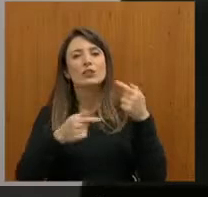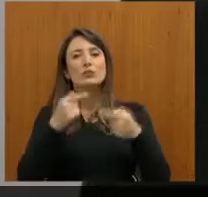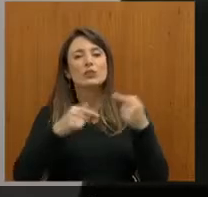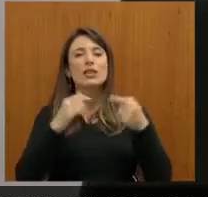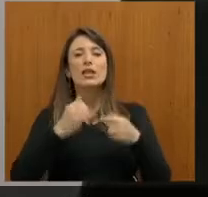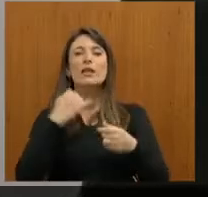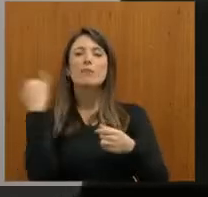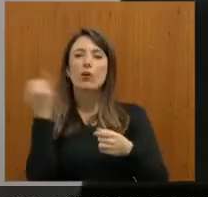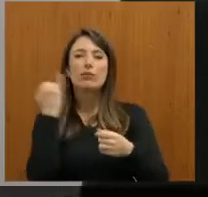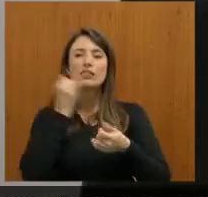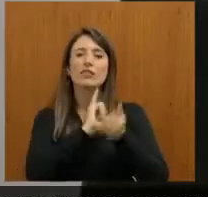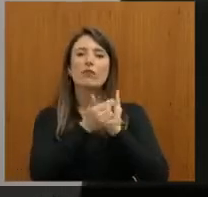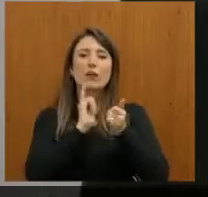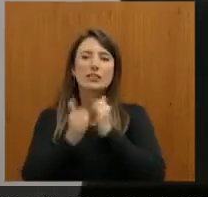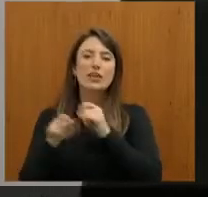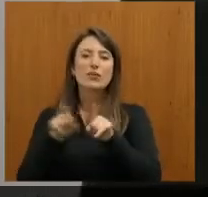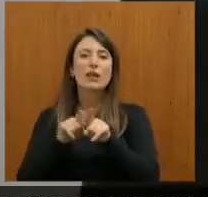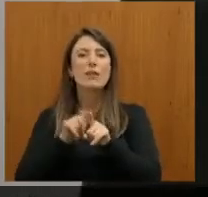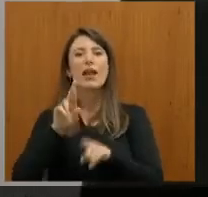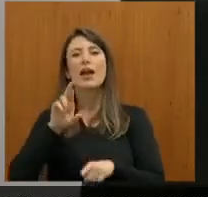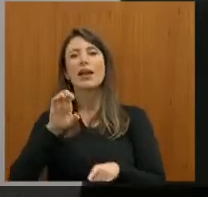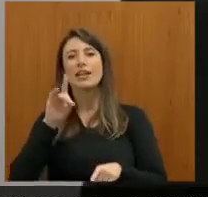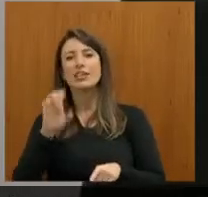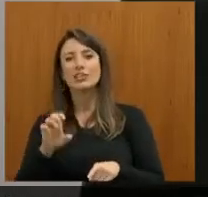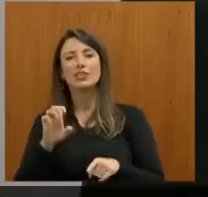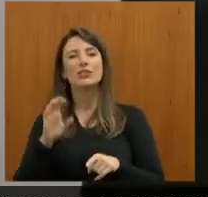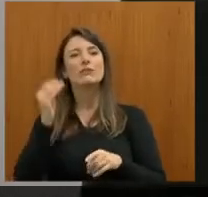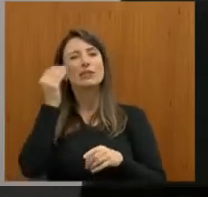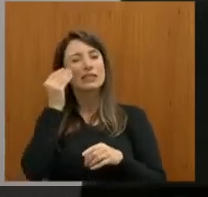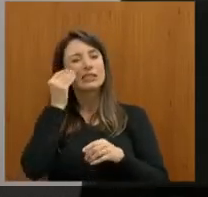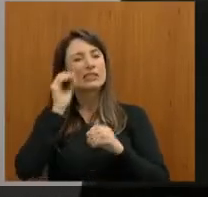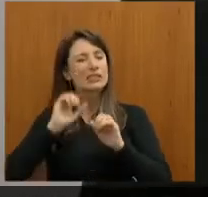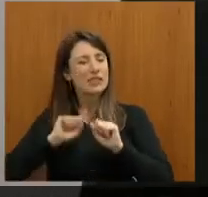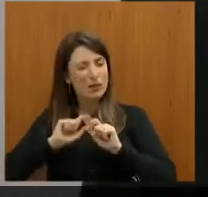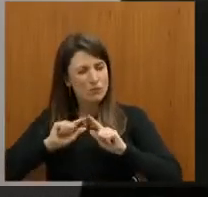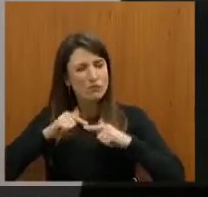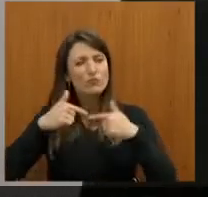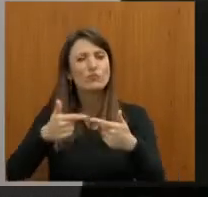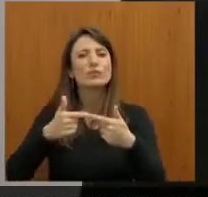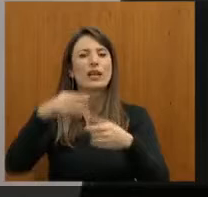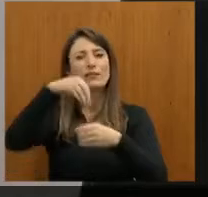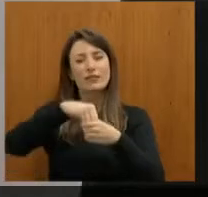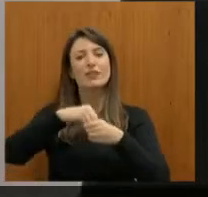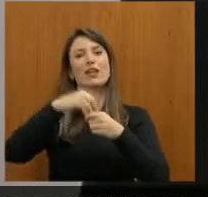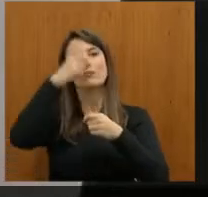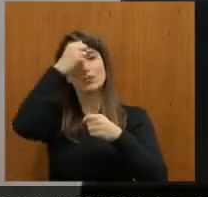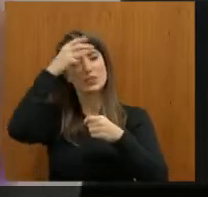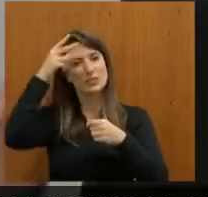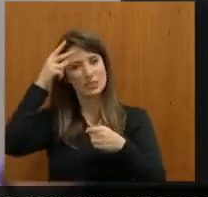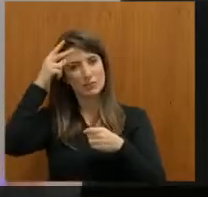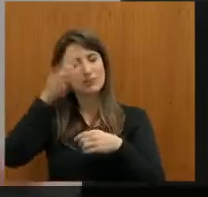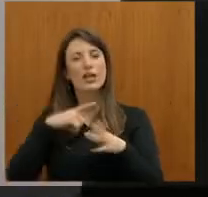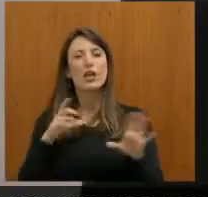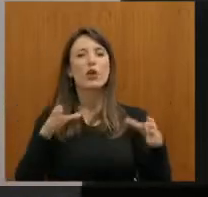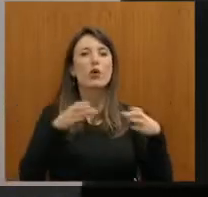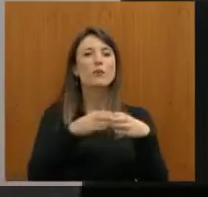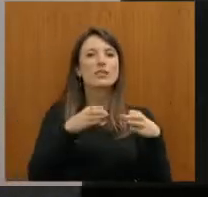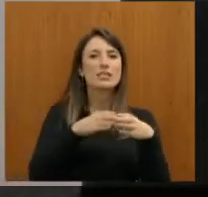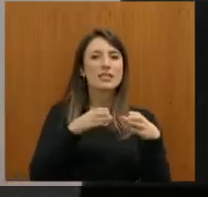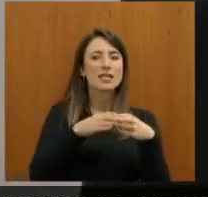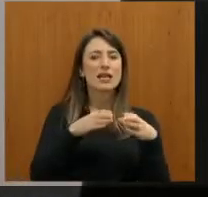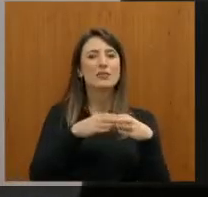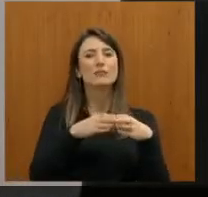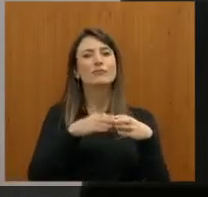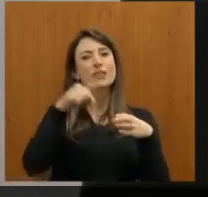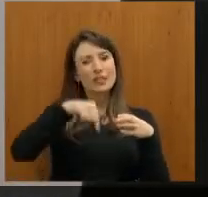do fortalecimento das redes de enfrentamento nos municípios das comissões no âmbito legislativo como é o